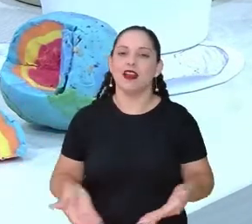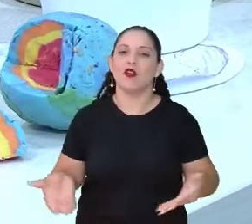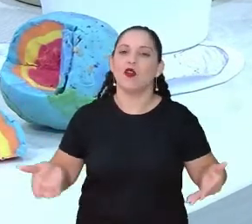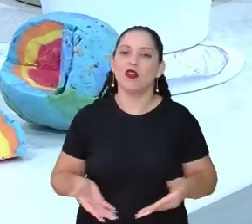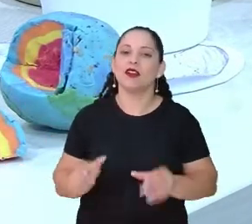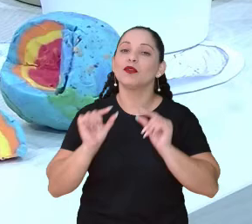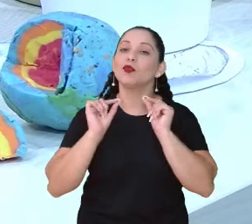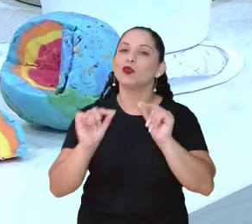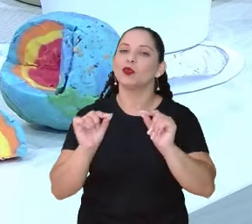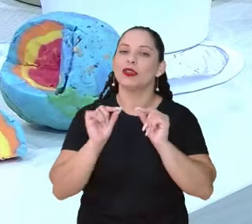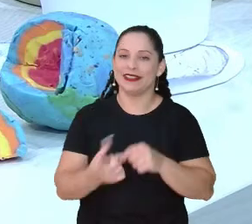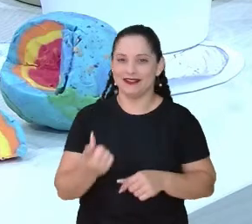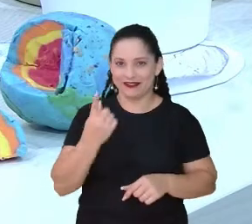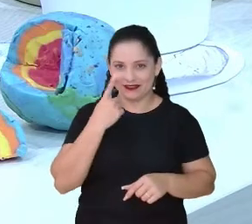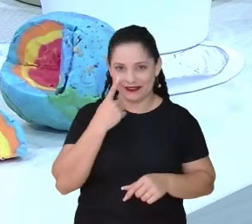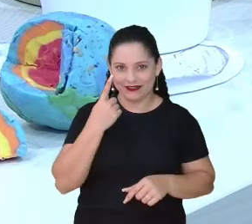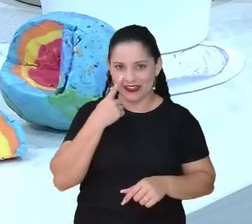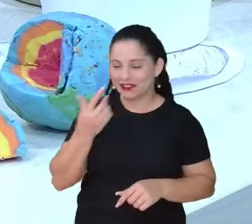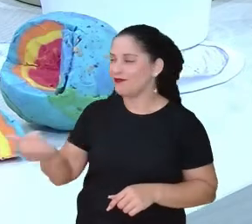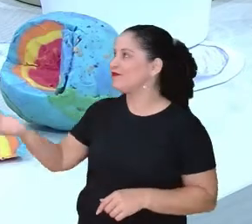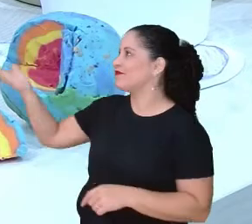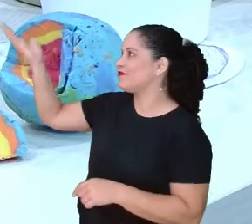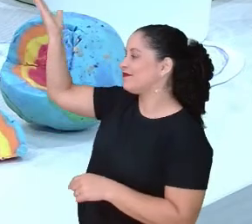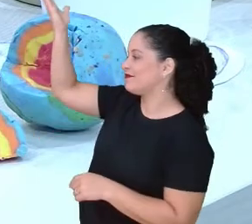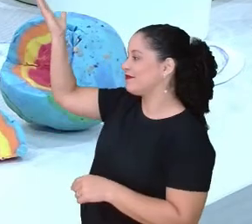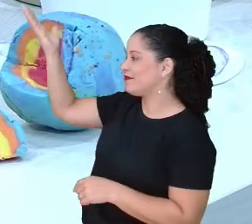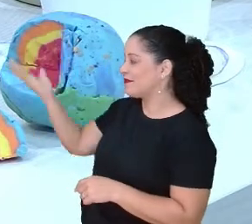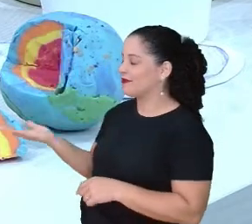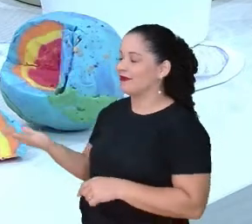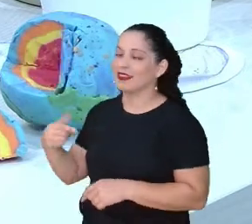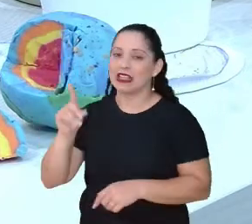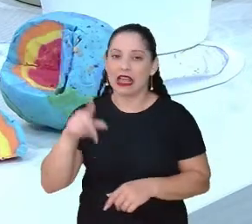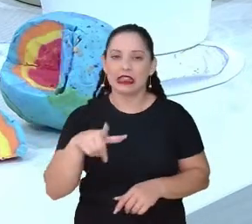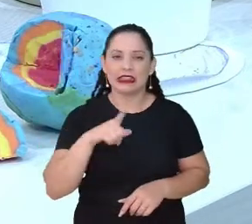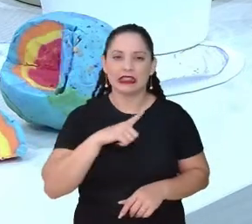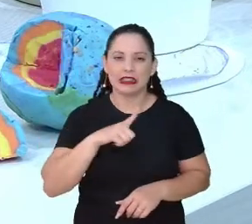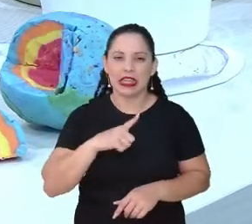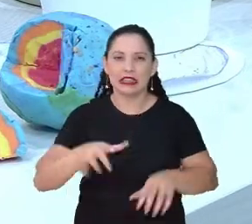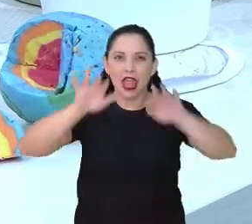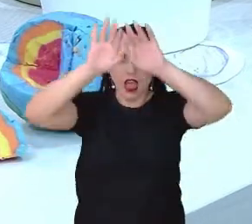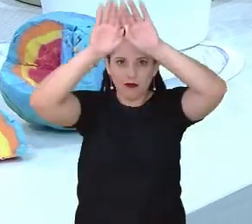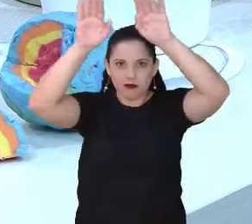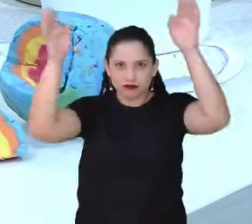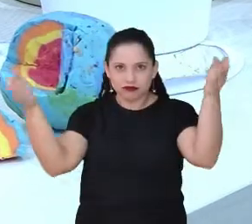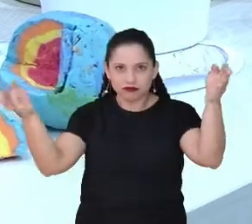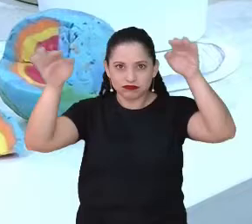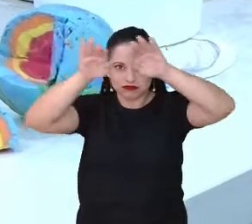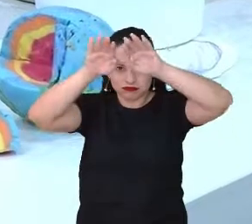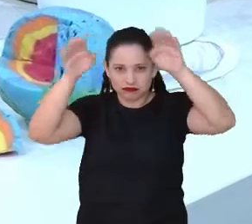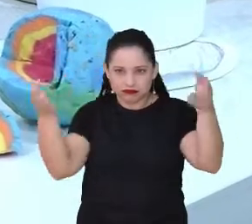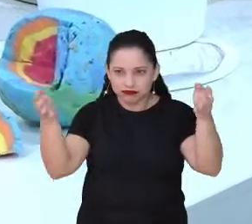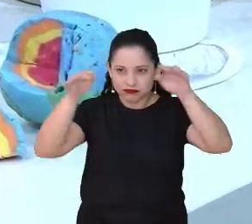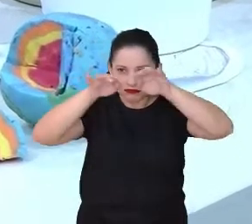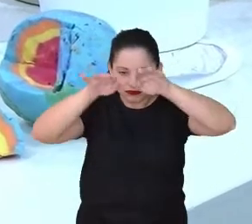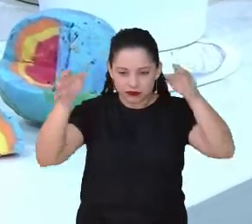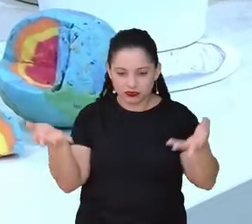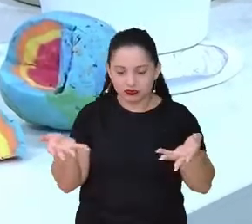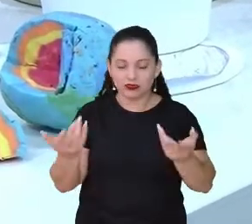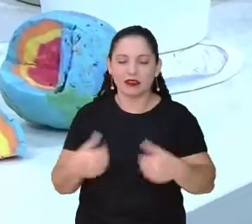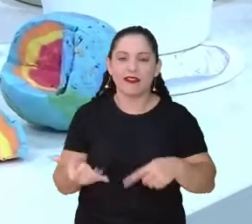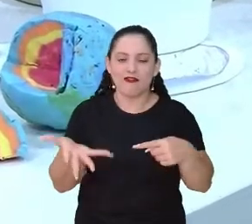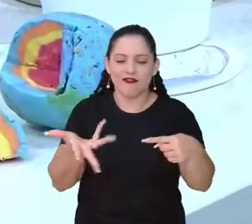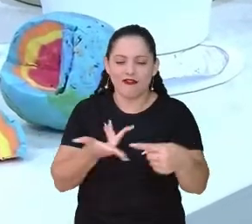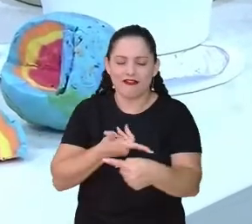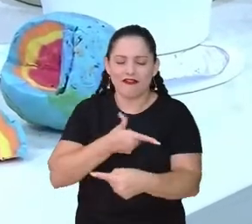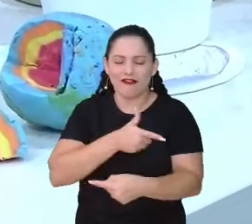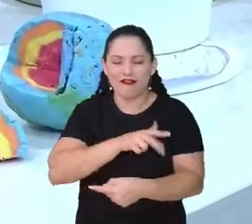E aí eu coloquei, ó, atmosfera, litosfera, hidrosfera. E com a régua eu